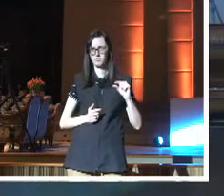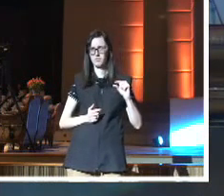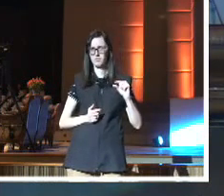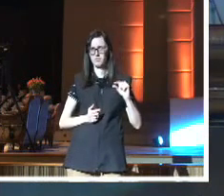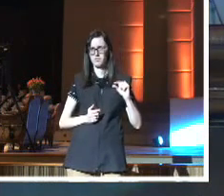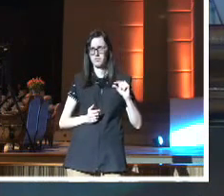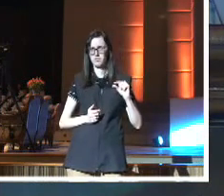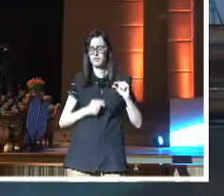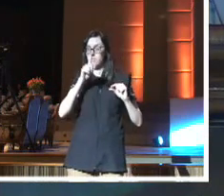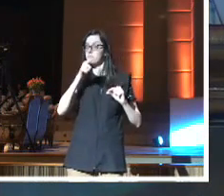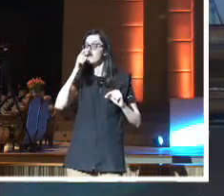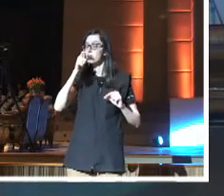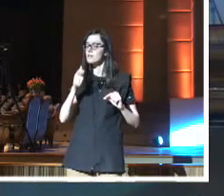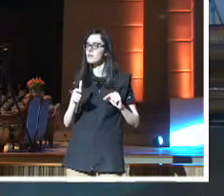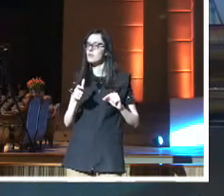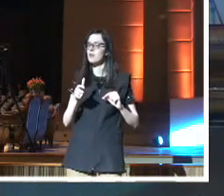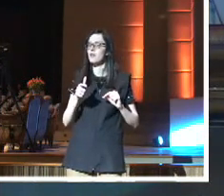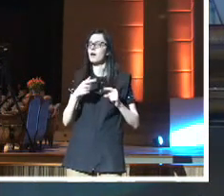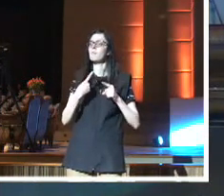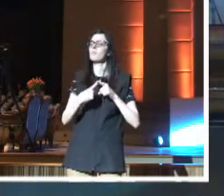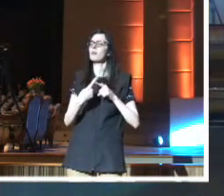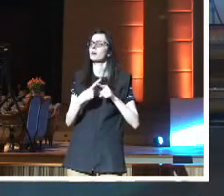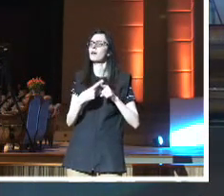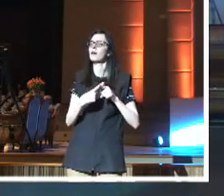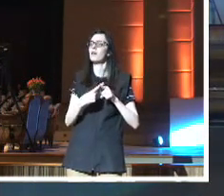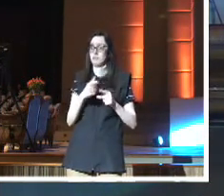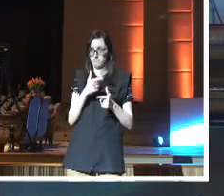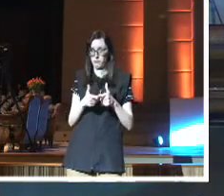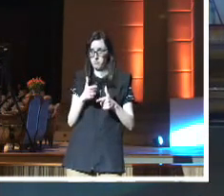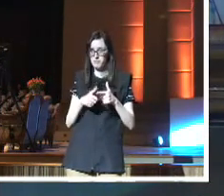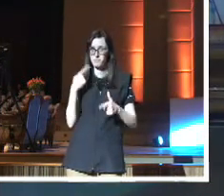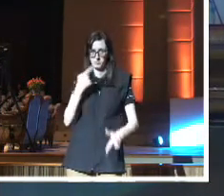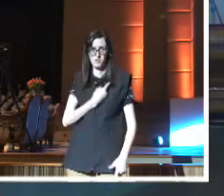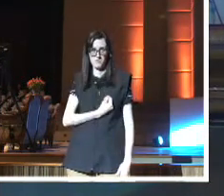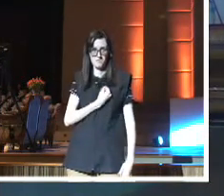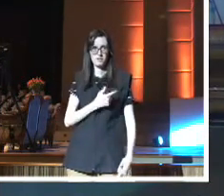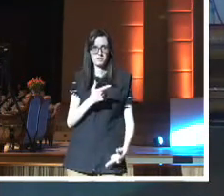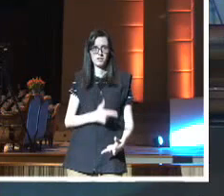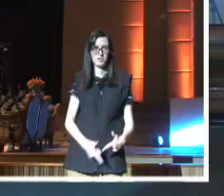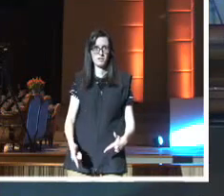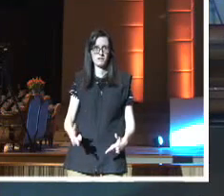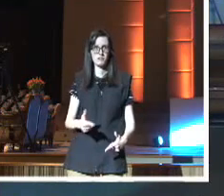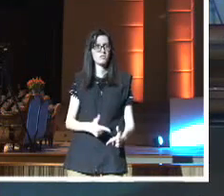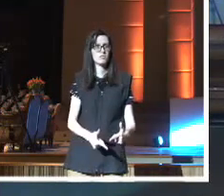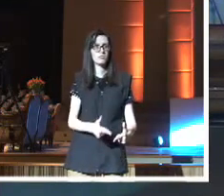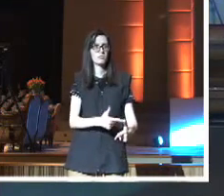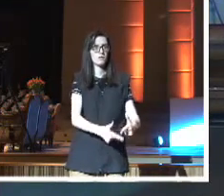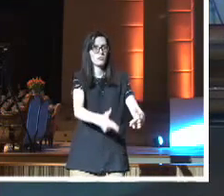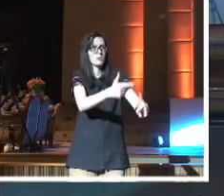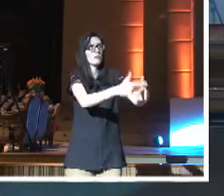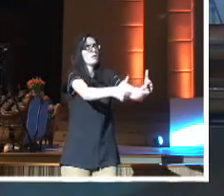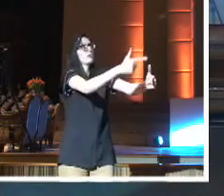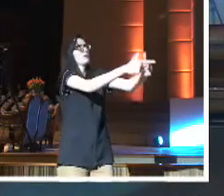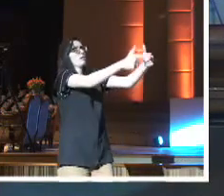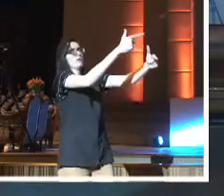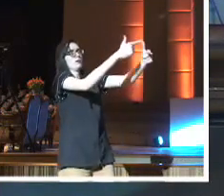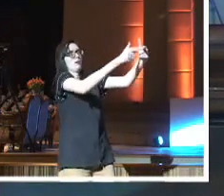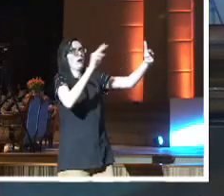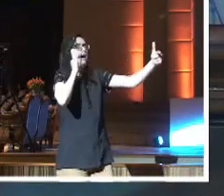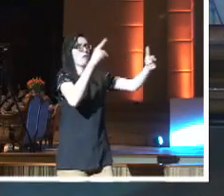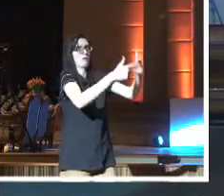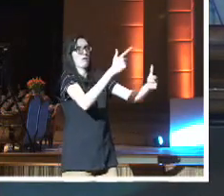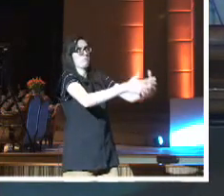É interessante porque os problemas se agigantam diante de nós quando a gente só olha para